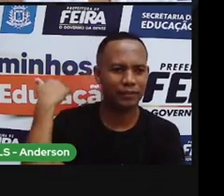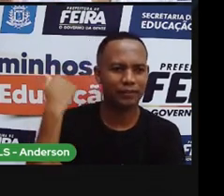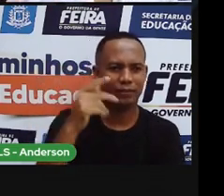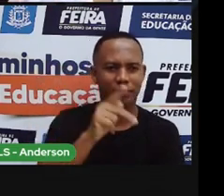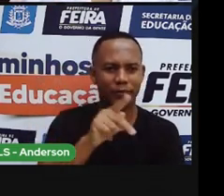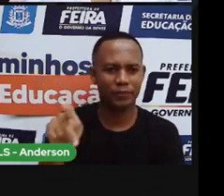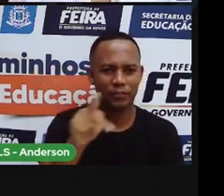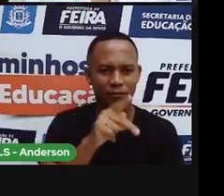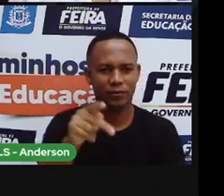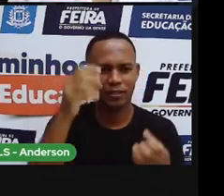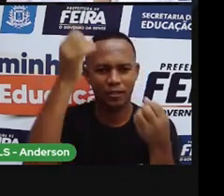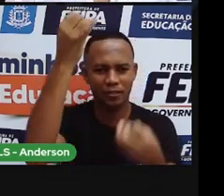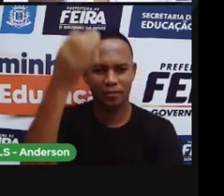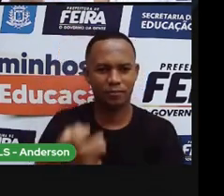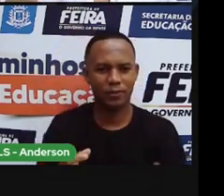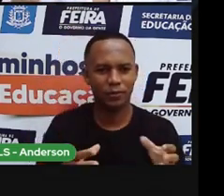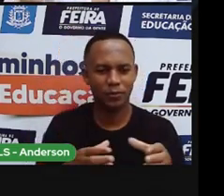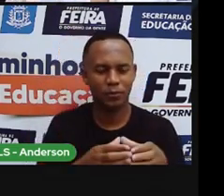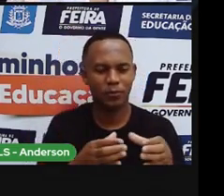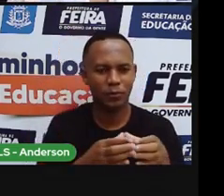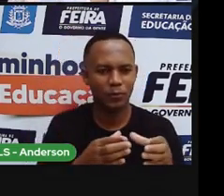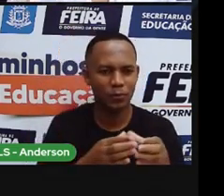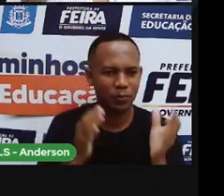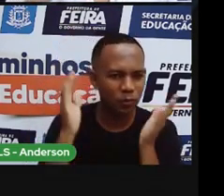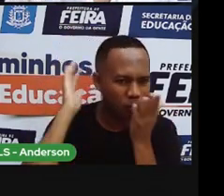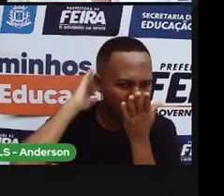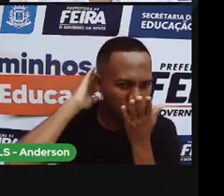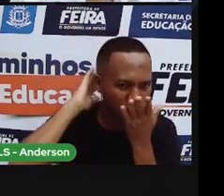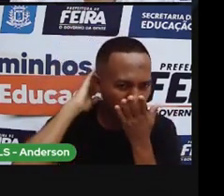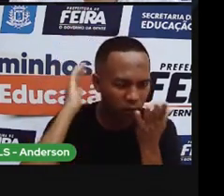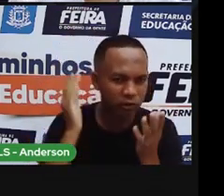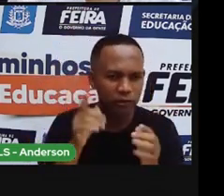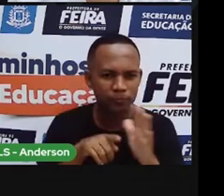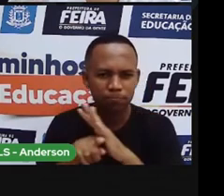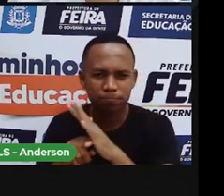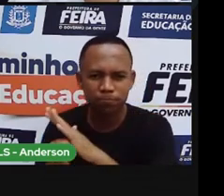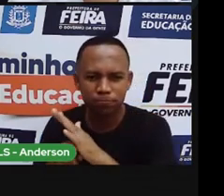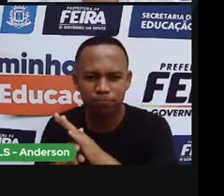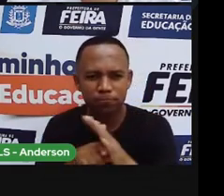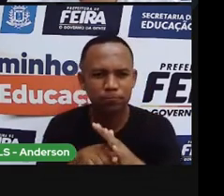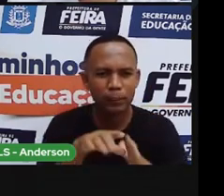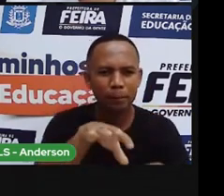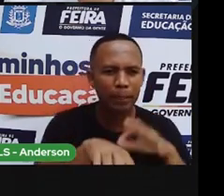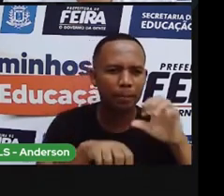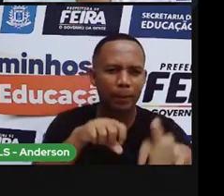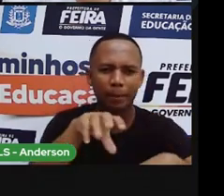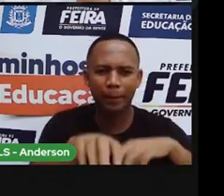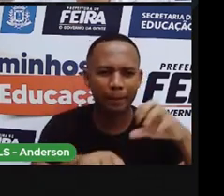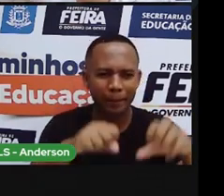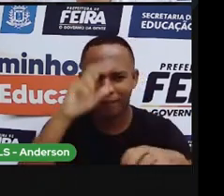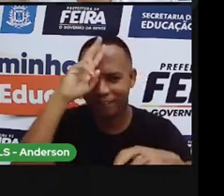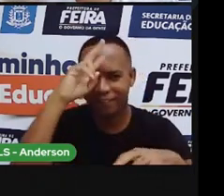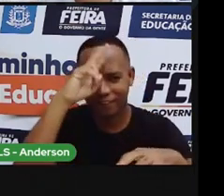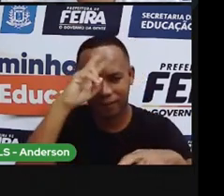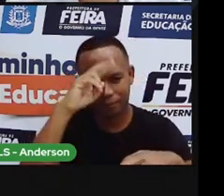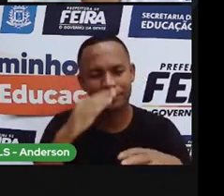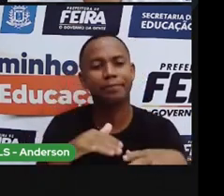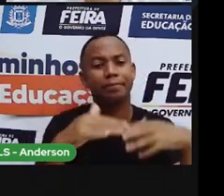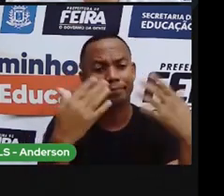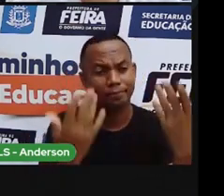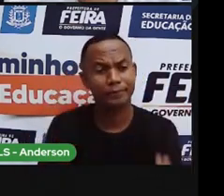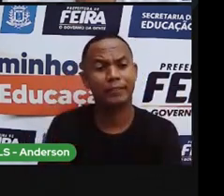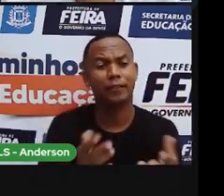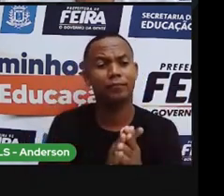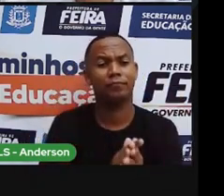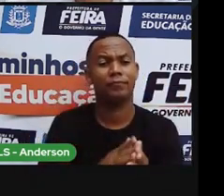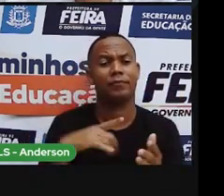os indígenas? Que os portugueses vieram para aqui para extrair esses metais preciosos, pronto, esses metais que estavam aonde?